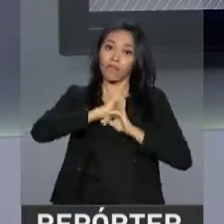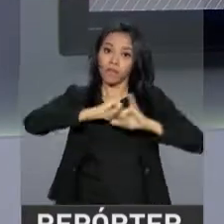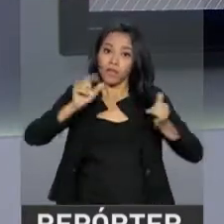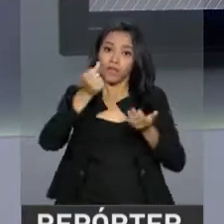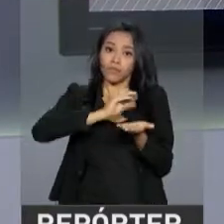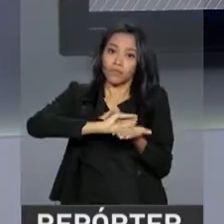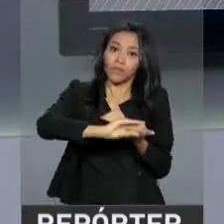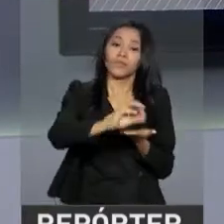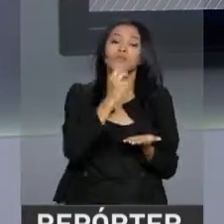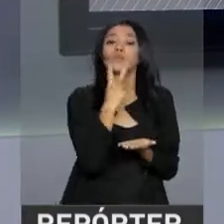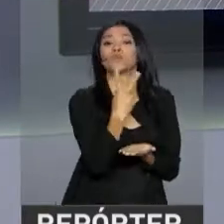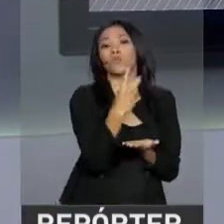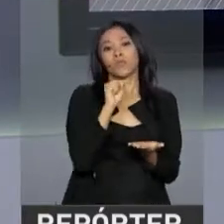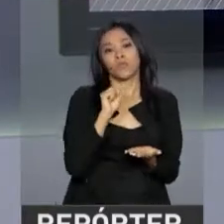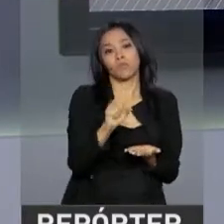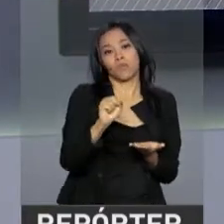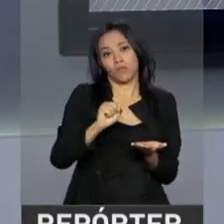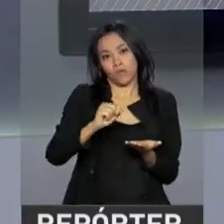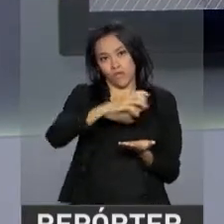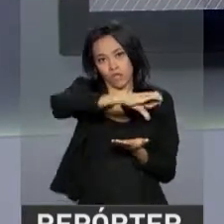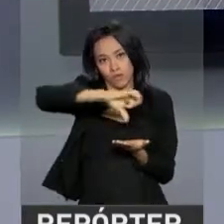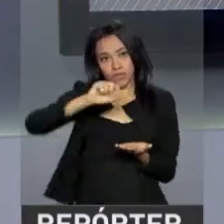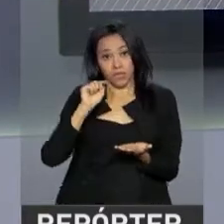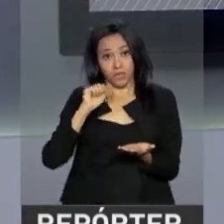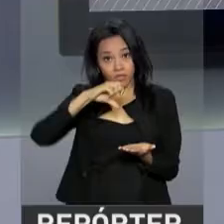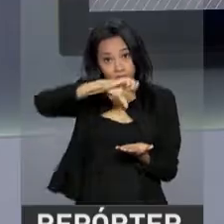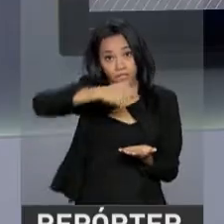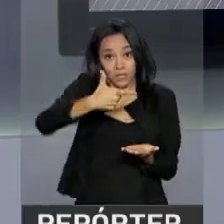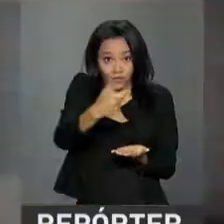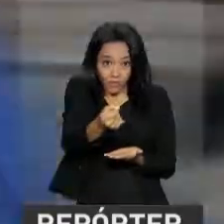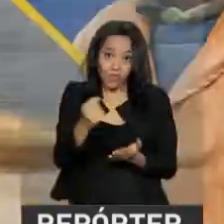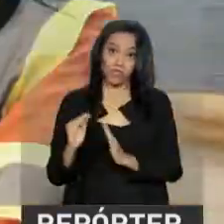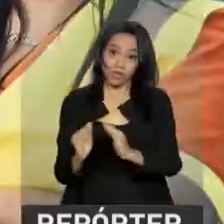2920 moradias nesse conjunto habitacional